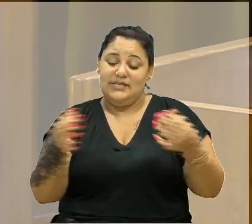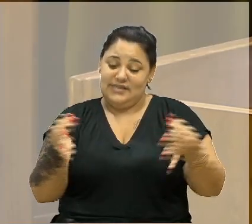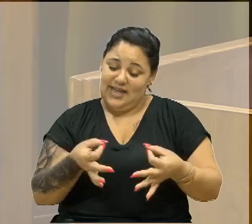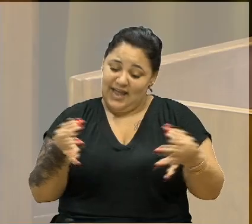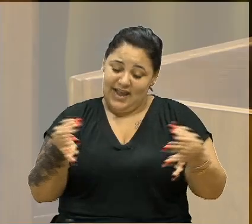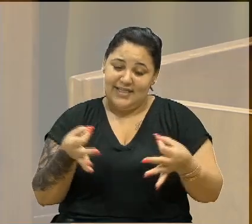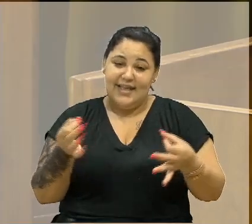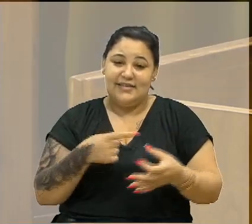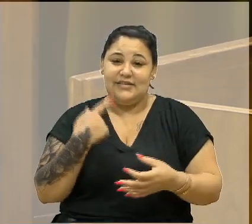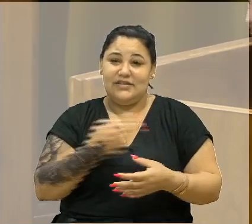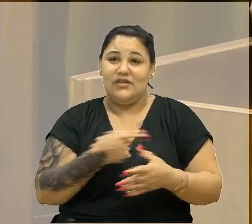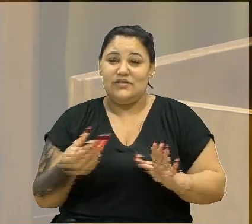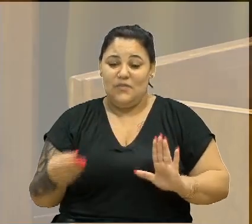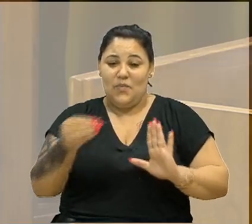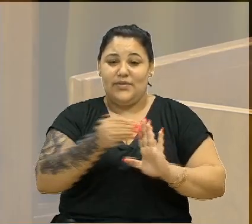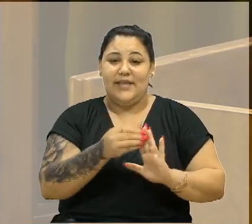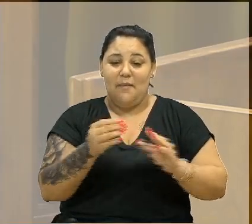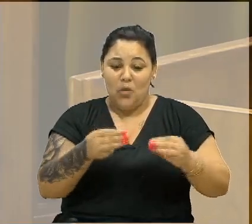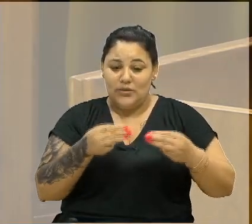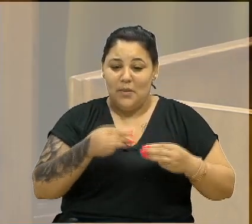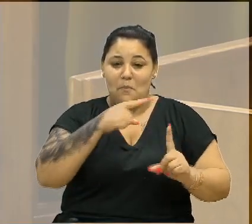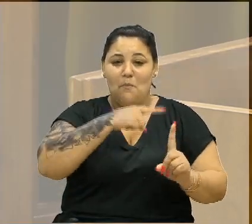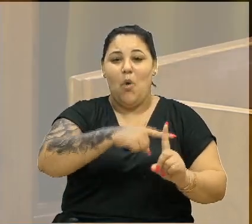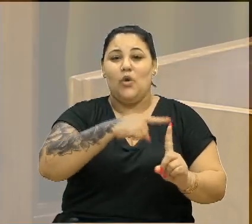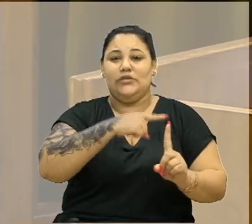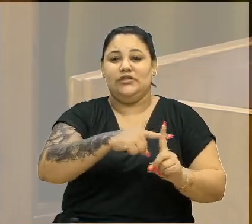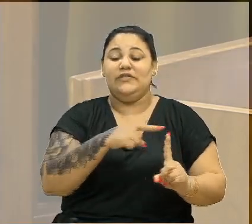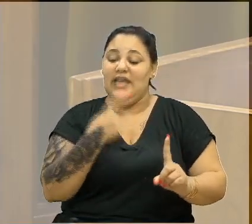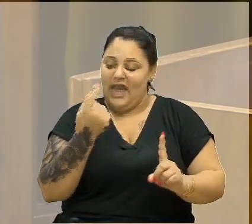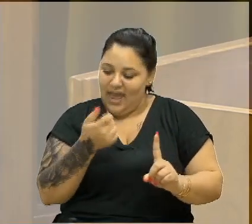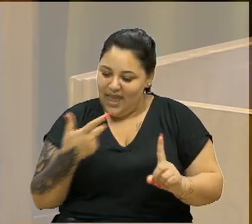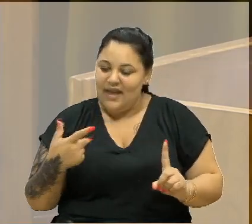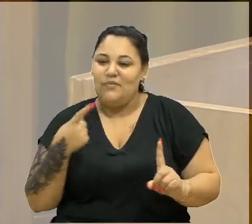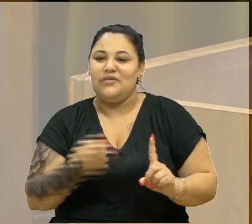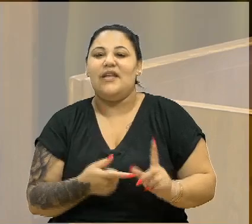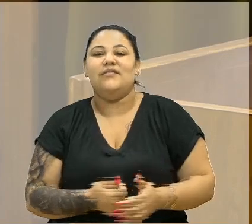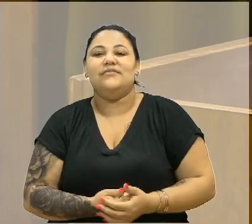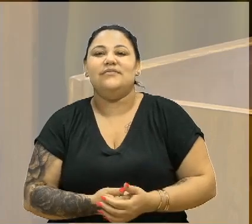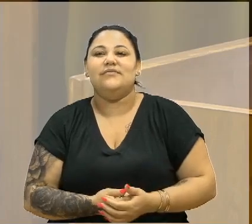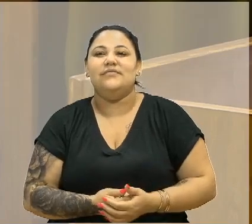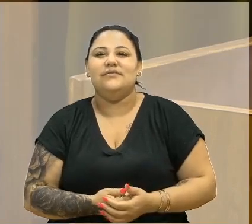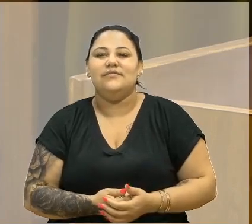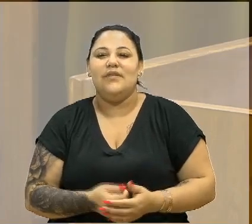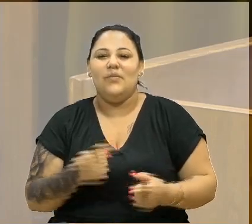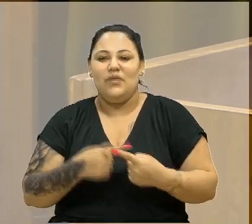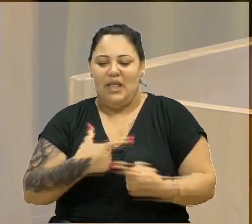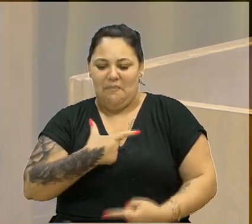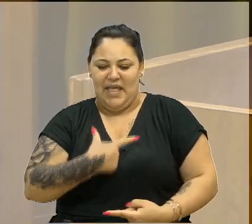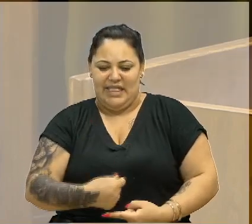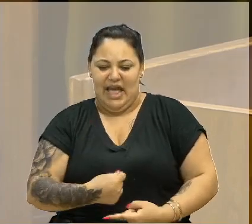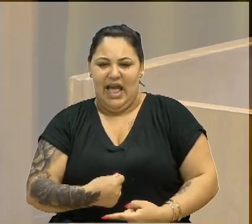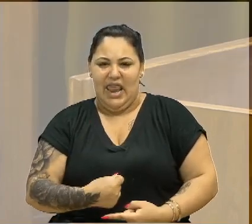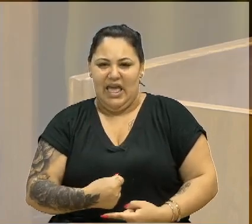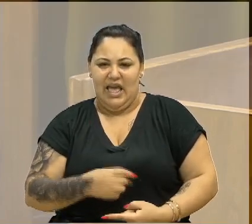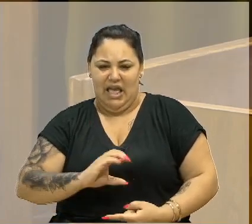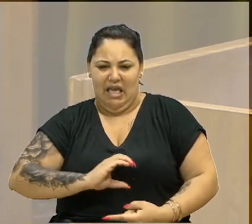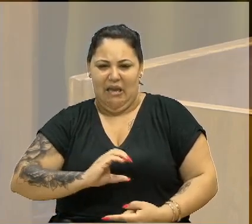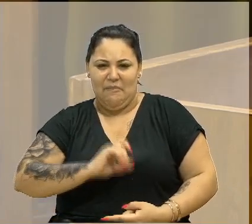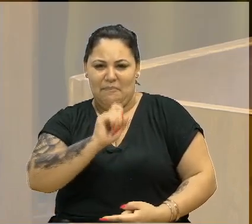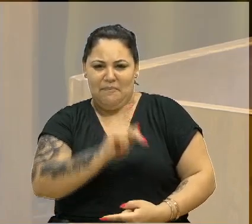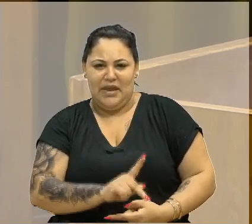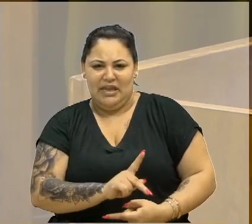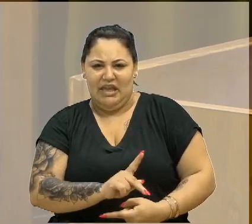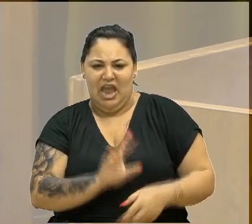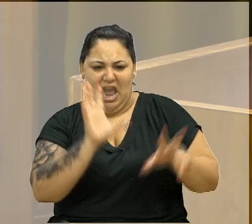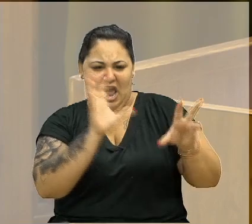vai colocar moções positivas aqui. E essa é uma delas. Porque dar medalha para invasor era só o que